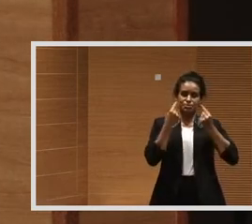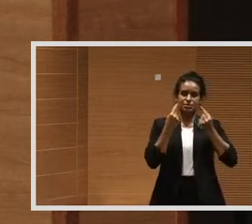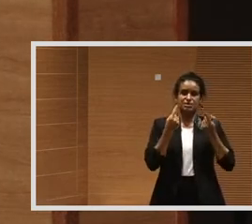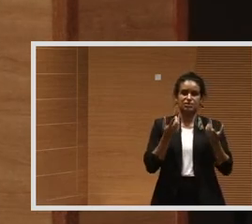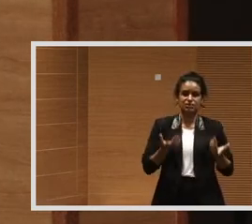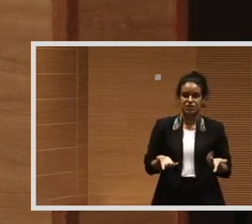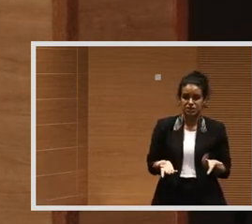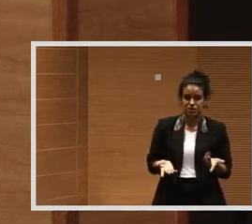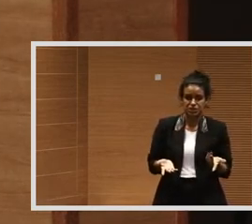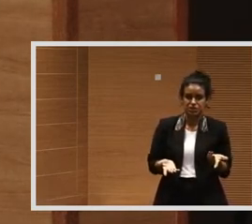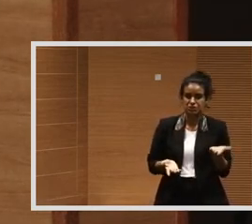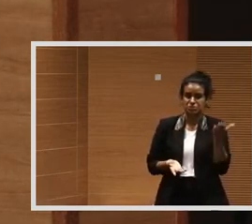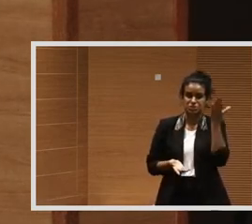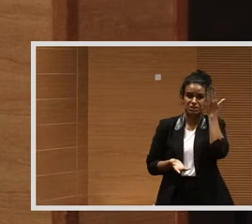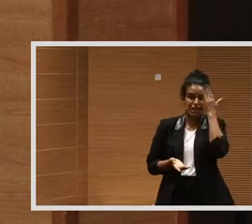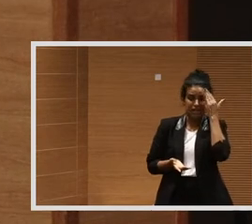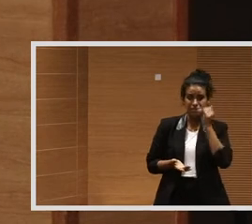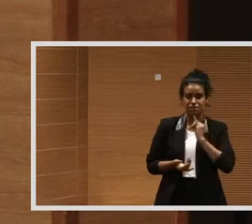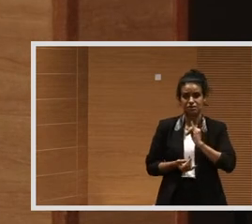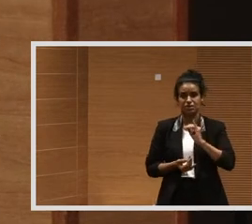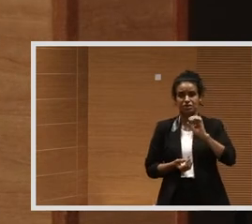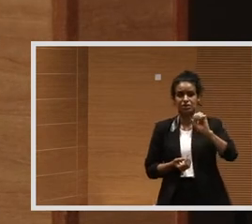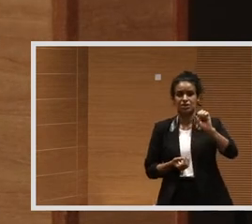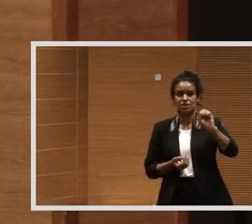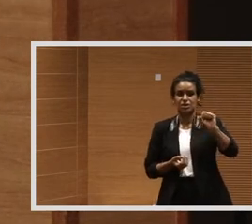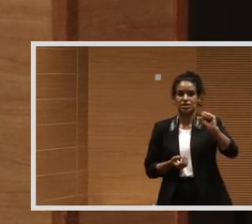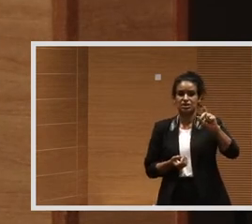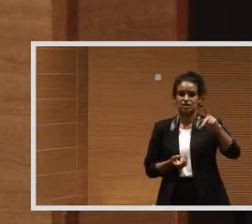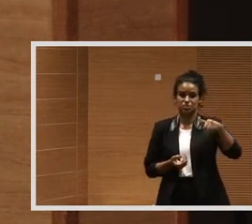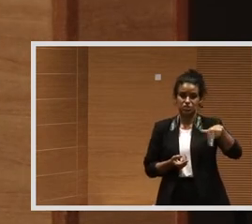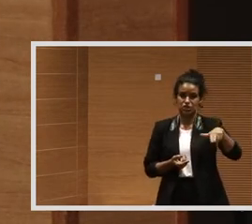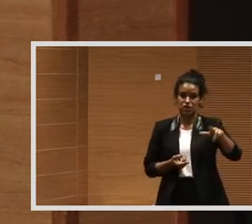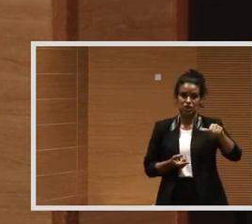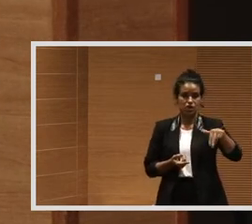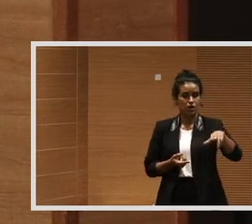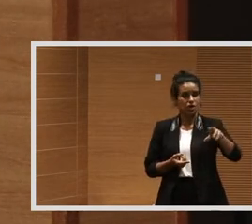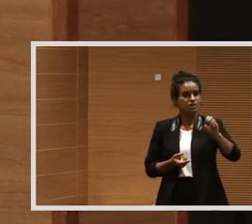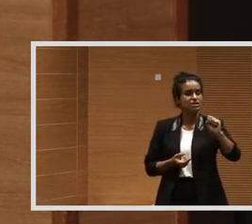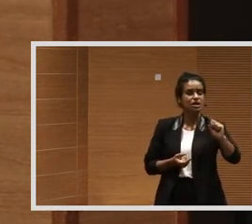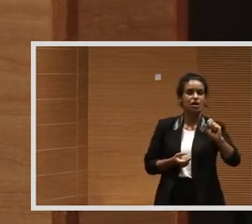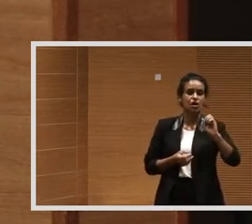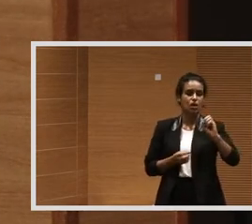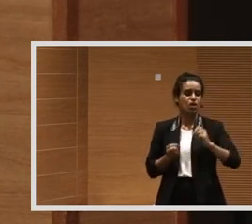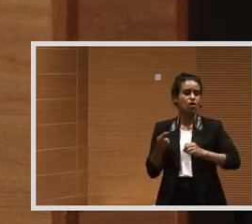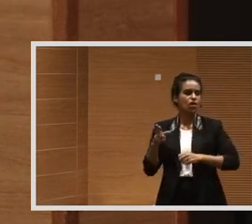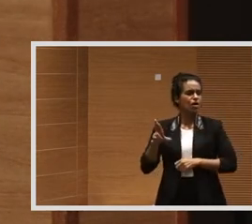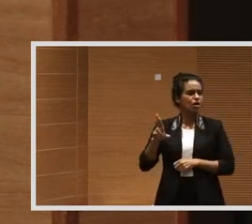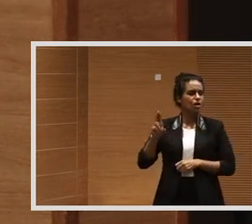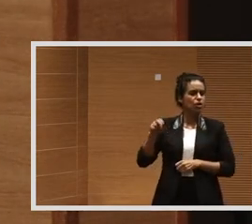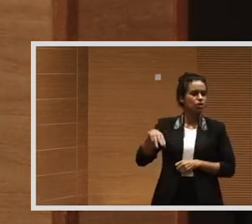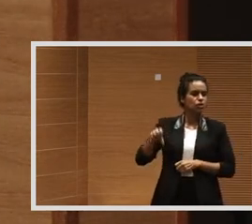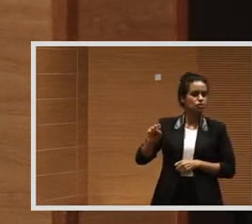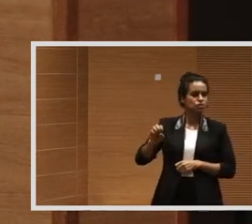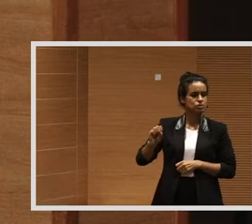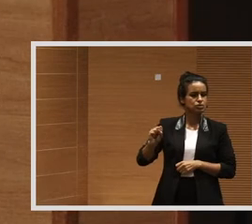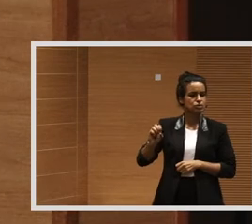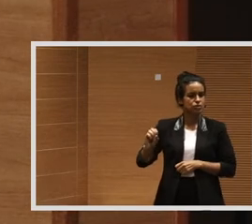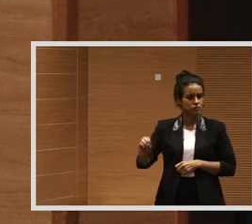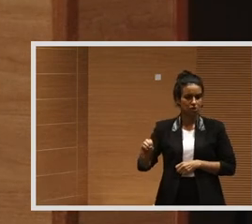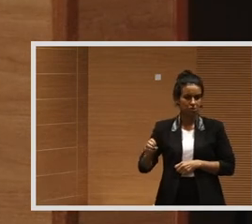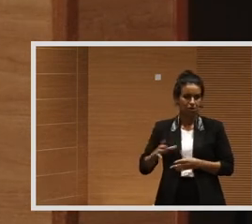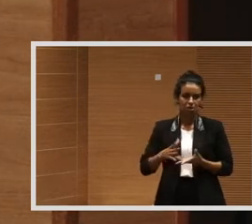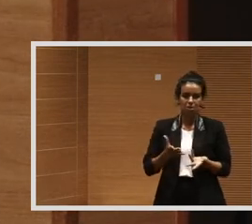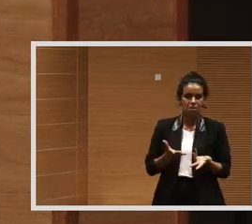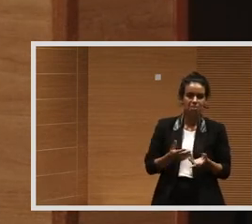quem, com Spinoza, com Rousseau, a índole humana, como é que se constrói? Eu acho que essa é a grande questão. E